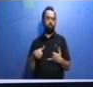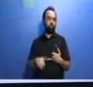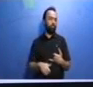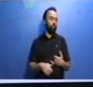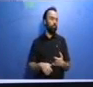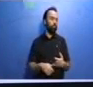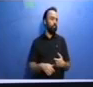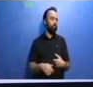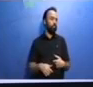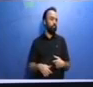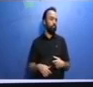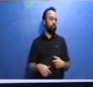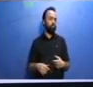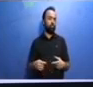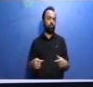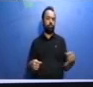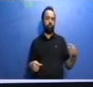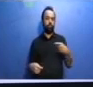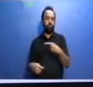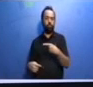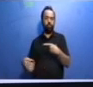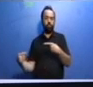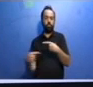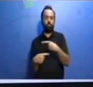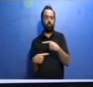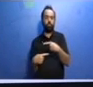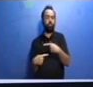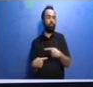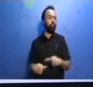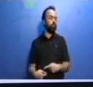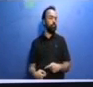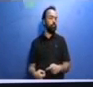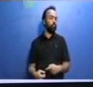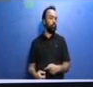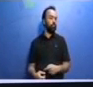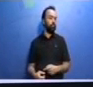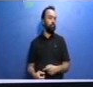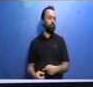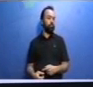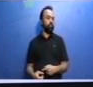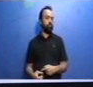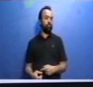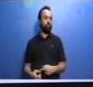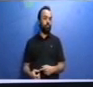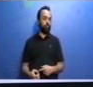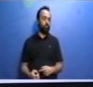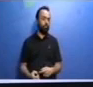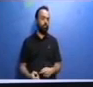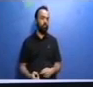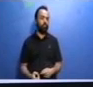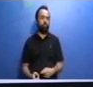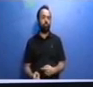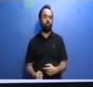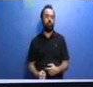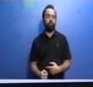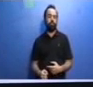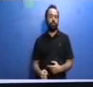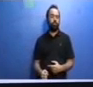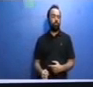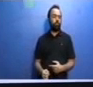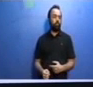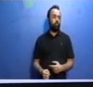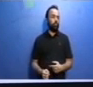simultâneo. Então, a seta, ela vai ser para os 2 sentidos, dos reagentes para os produtos e do produto para